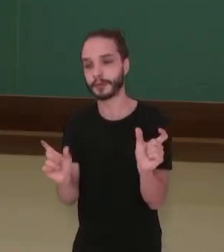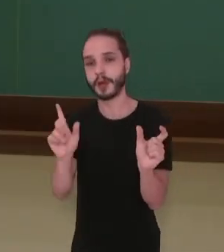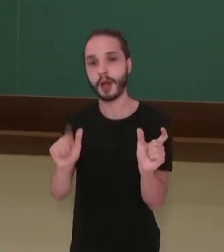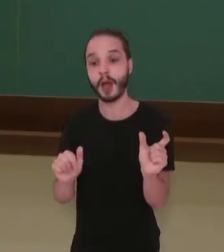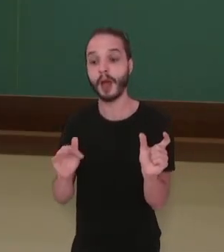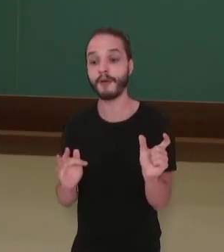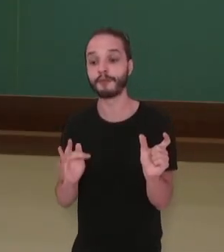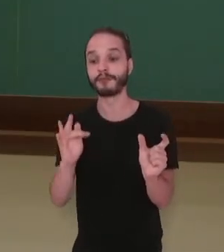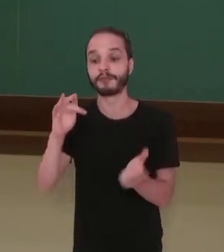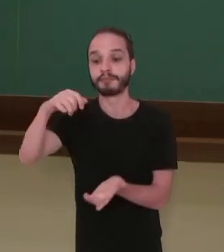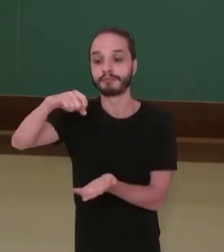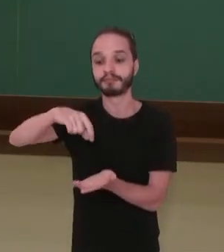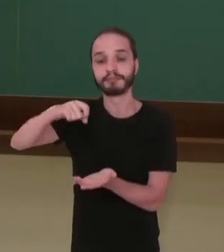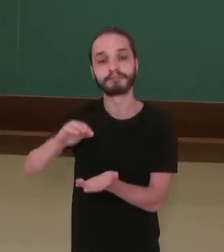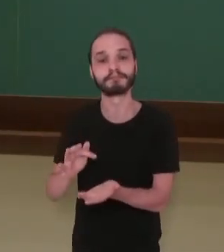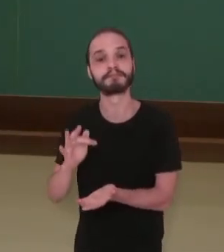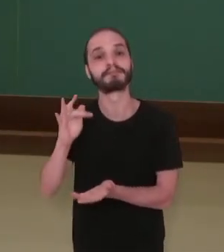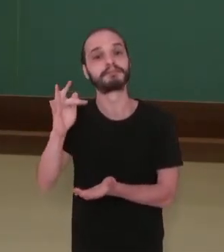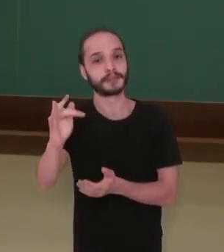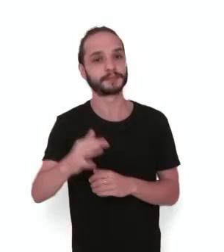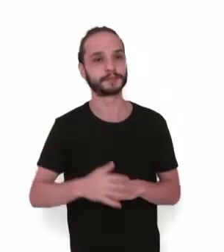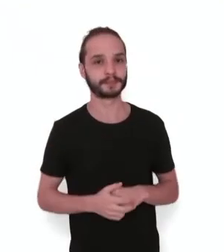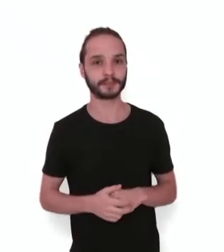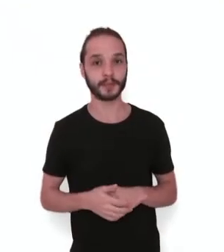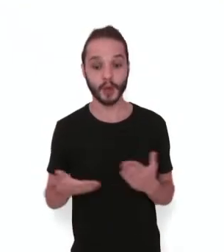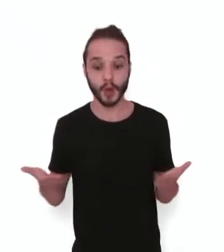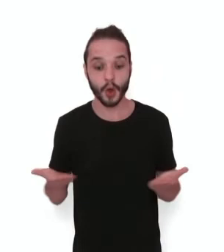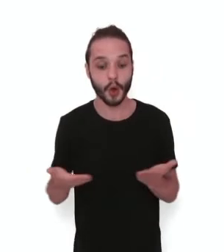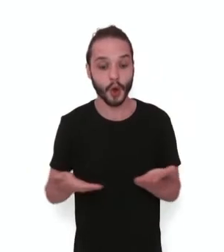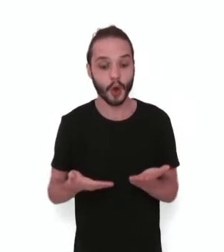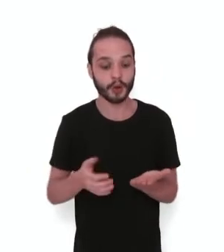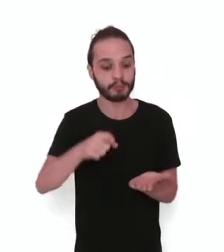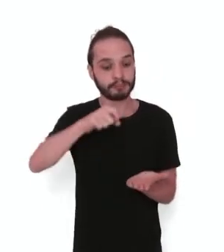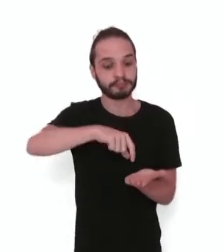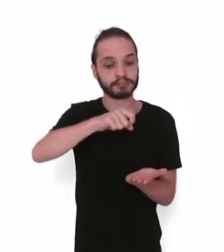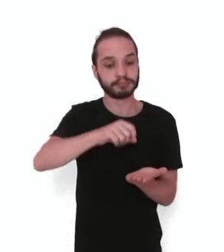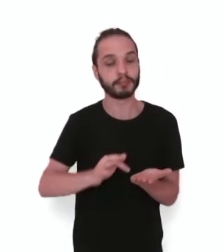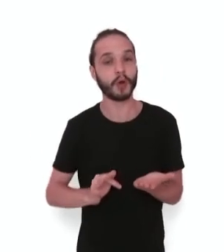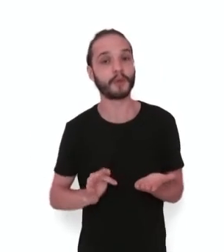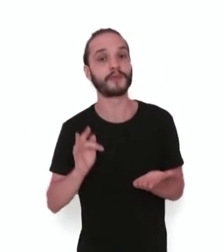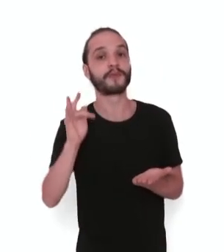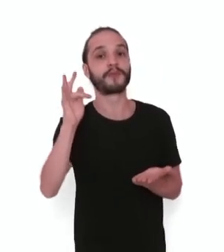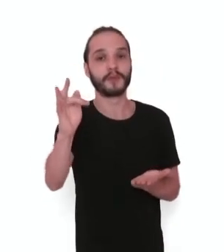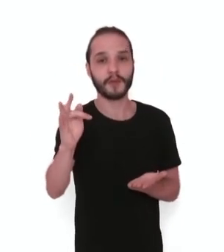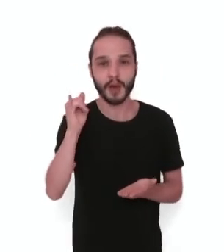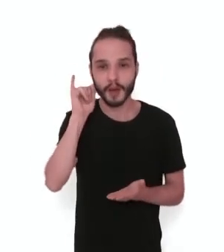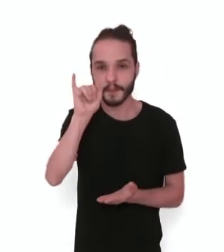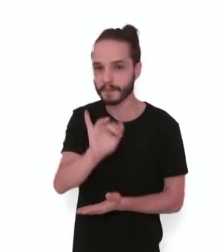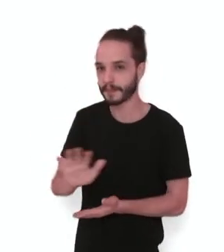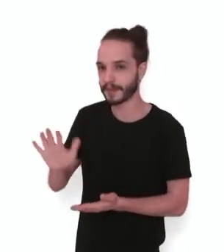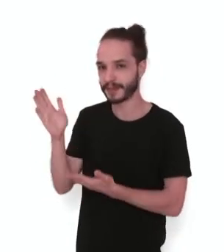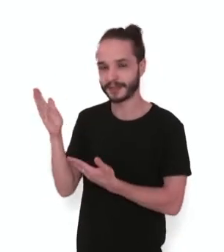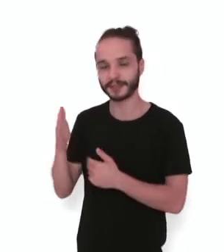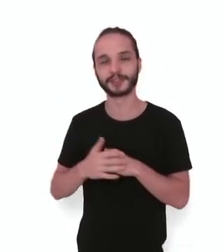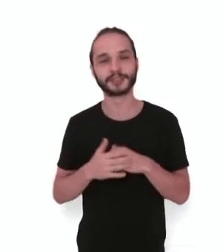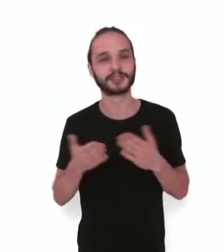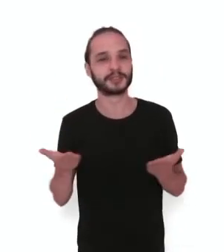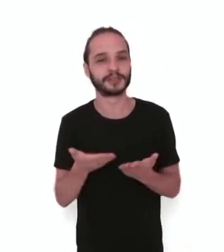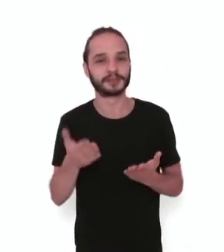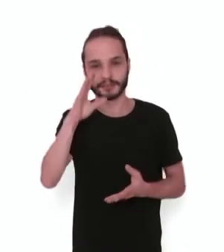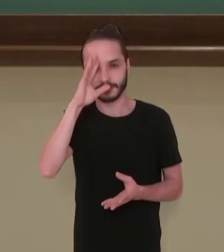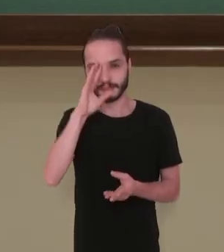manhã. Na iconografia, ó, hoje é a semente da manhã. Você já tem o auxílio também para essa